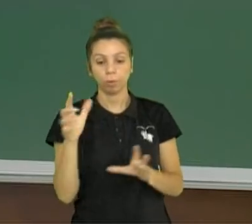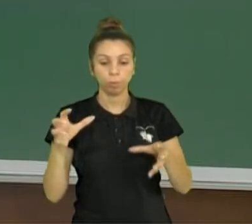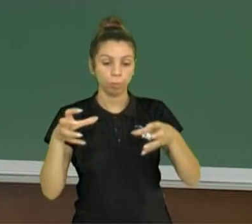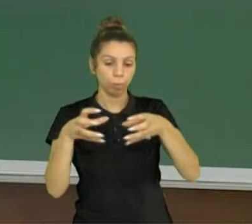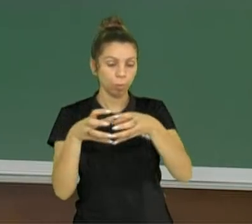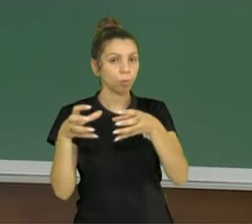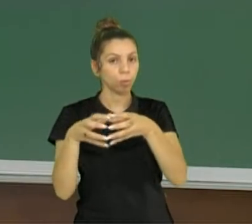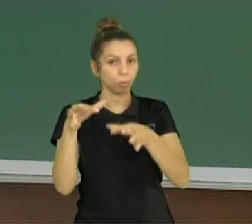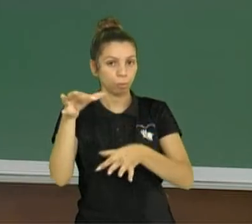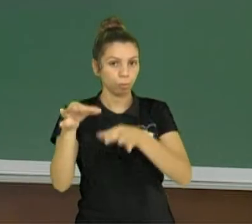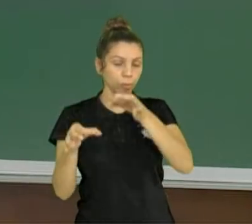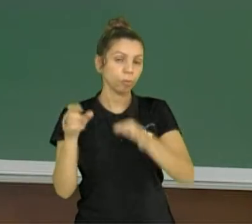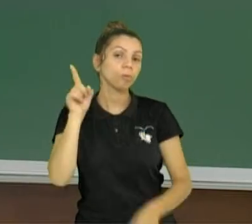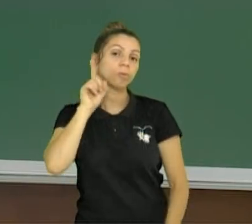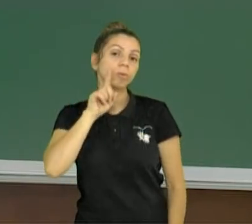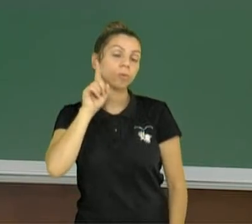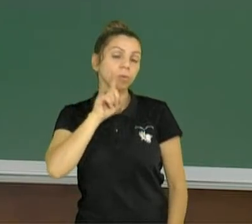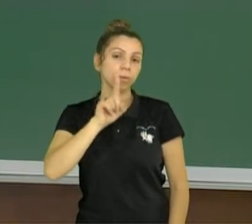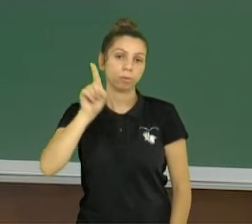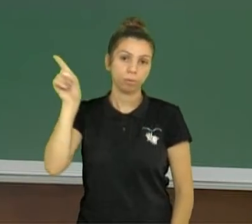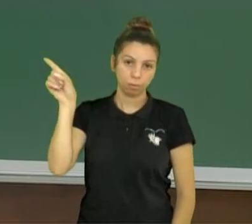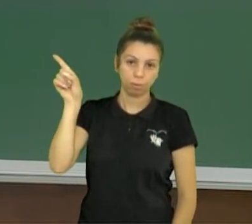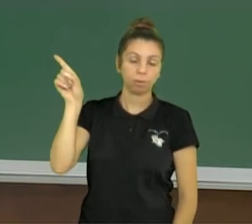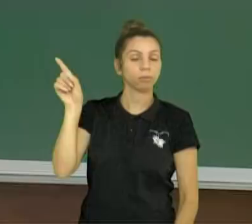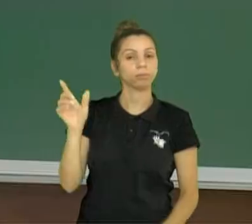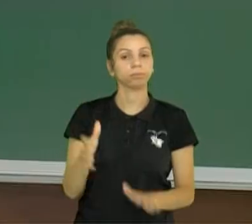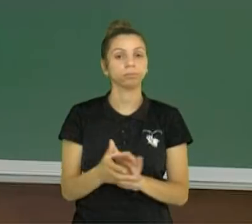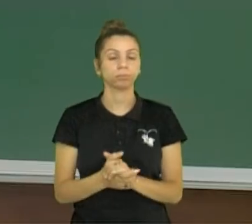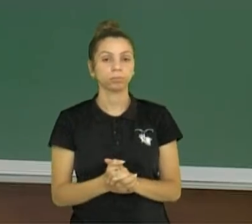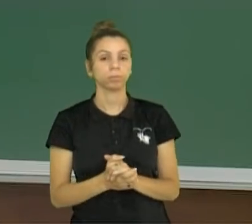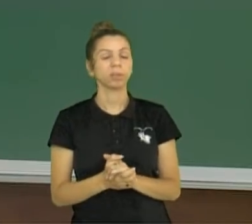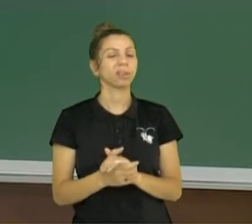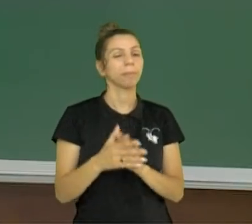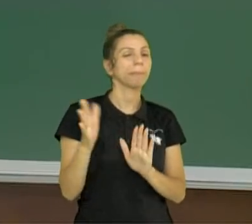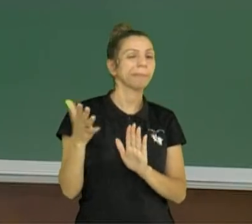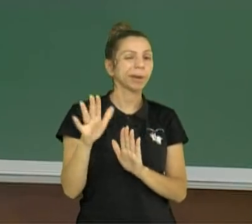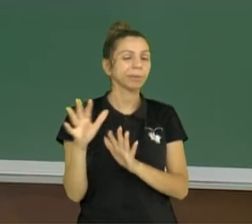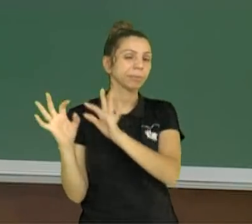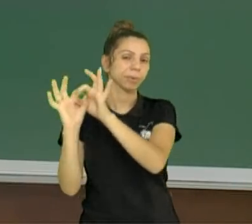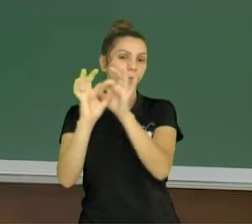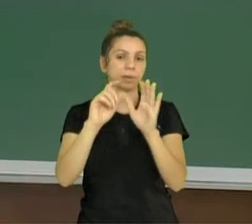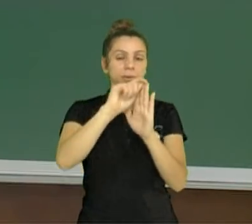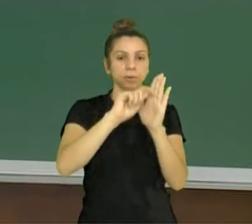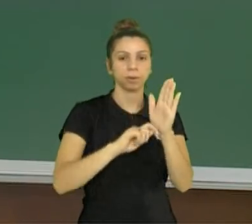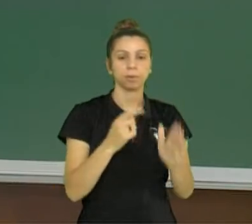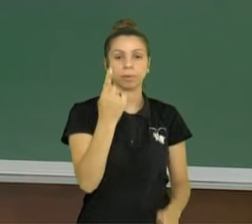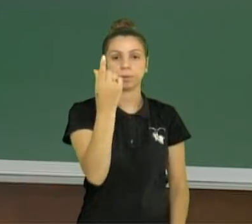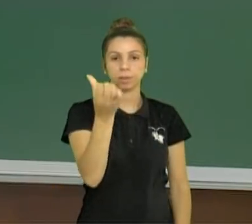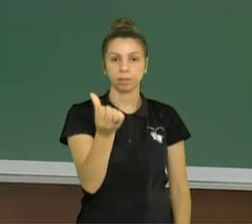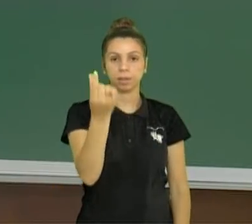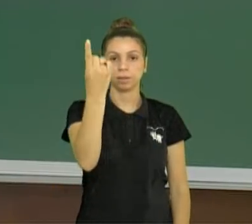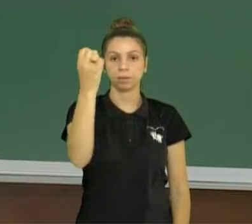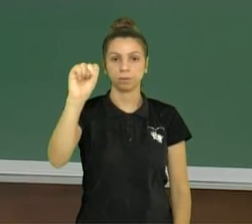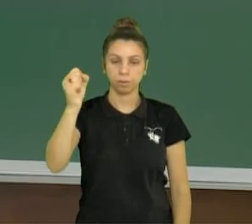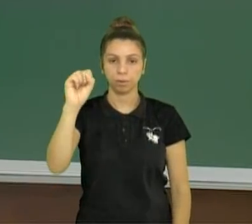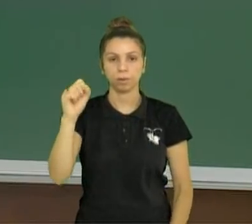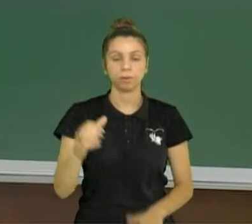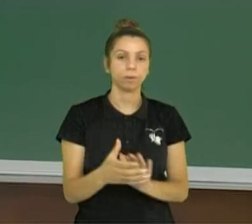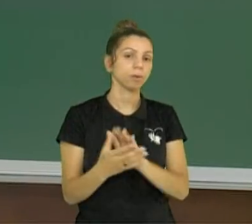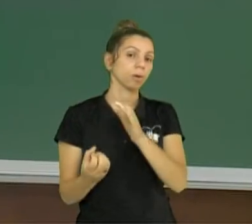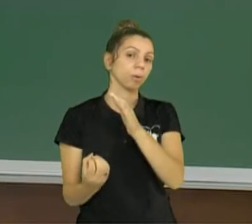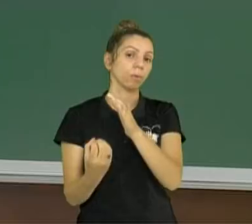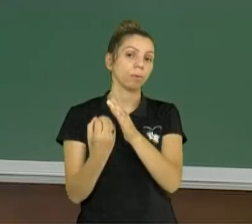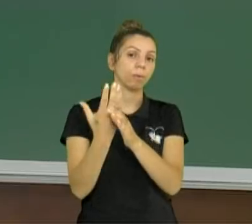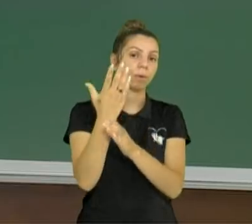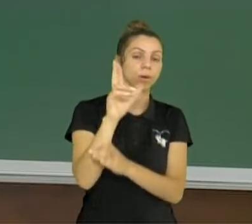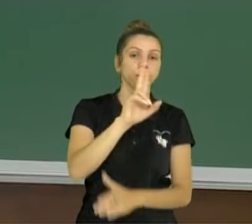Estados Unidos, né, logo naquele contexto ali do século XVII, século XVIII, que propuseram essa divisão e criaram as